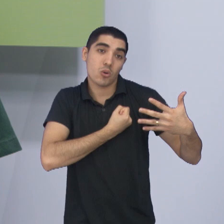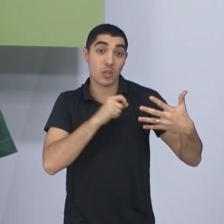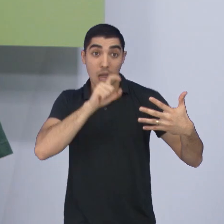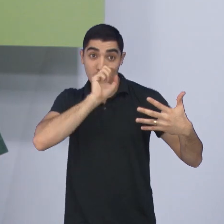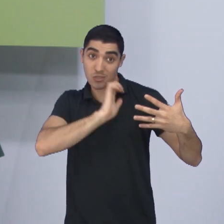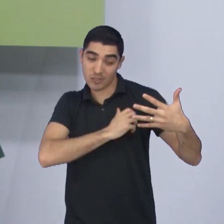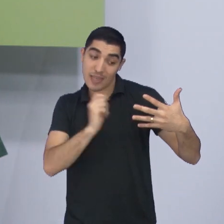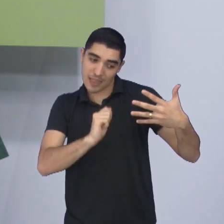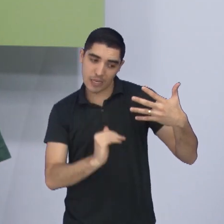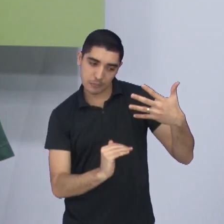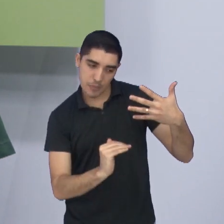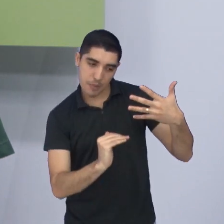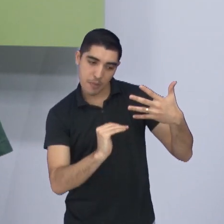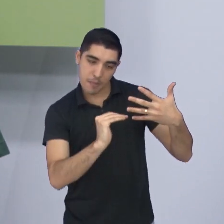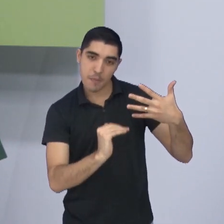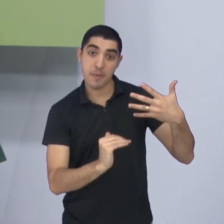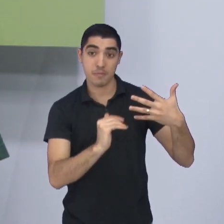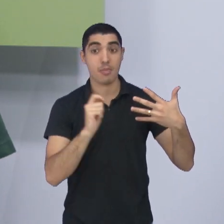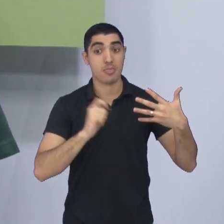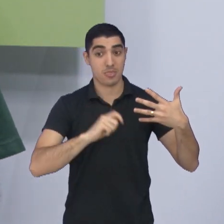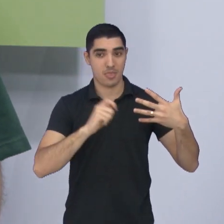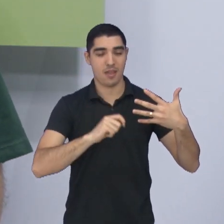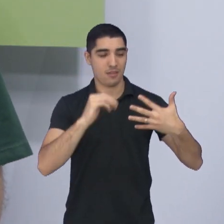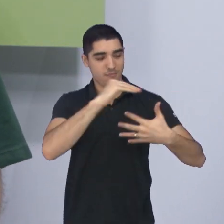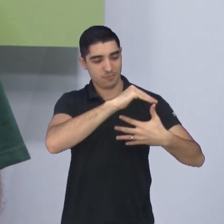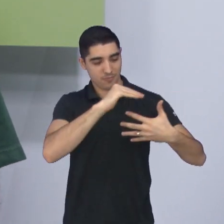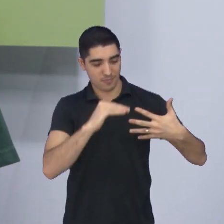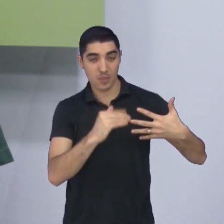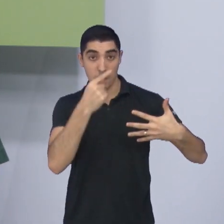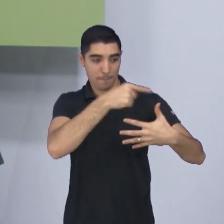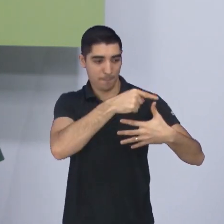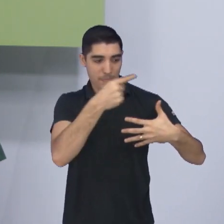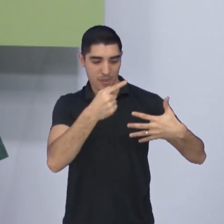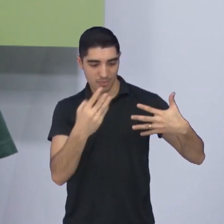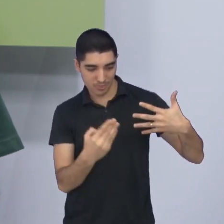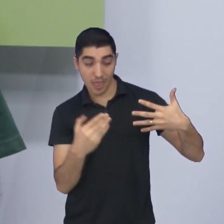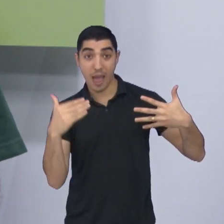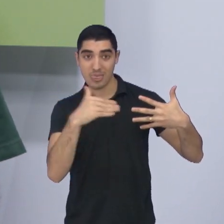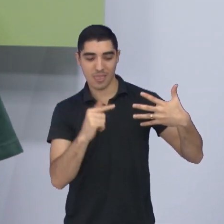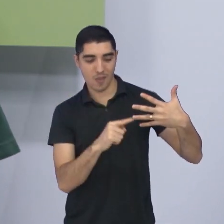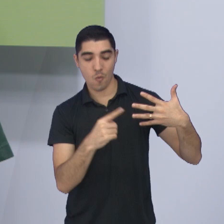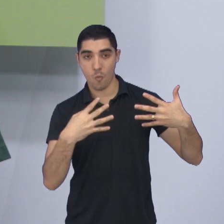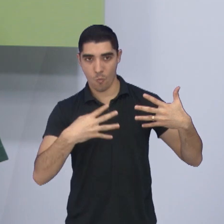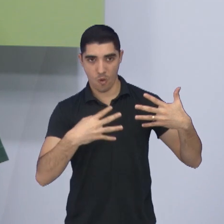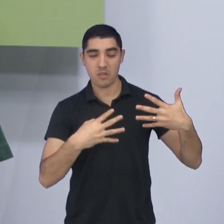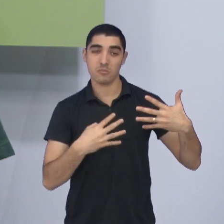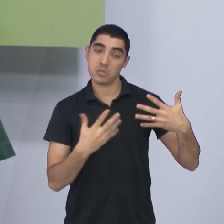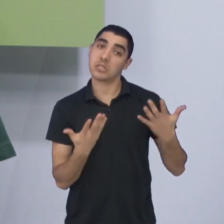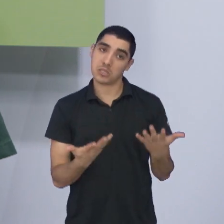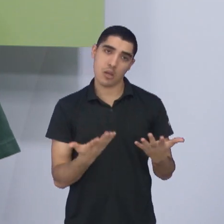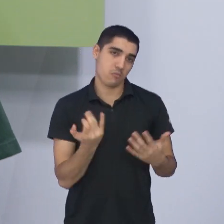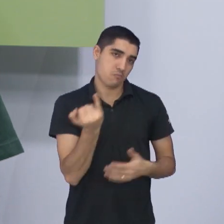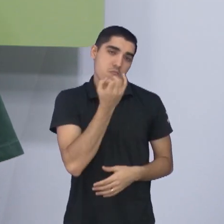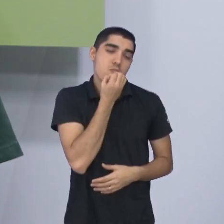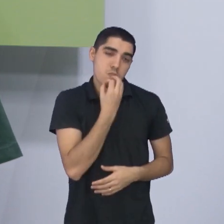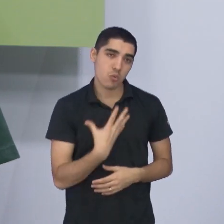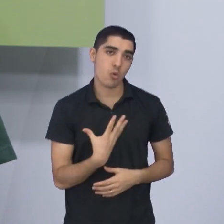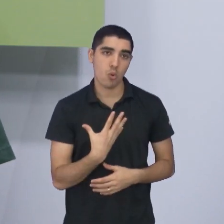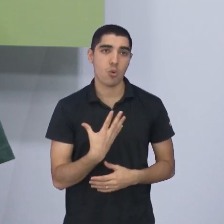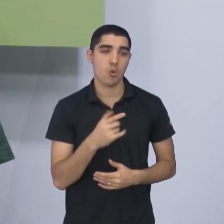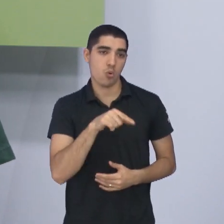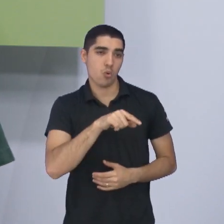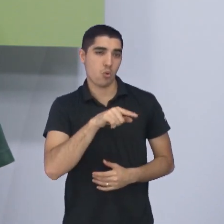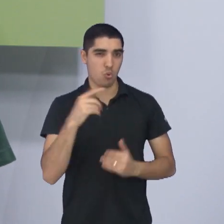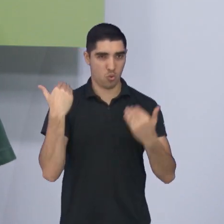do Z4, aliás, do G4 ali do grupo para o resto, né, para os outros 4 do grupo. Então foi importante para o São